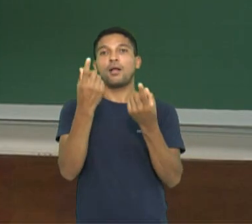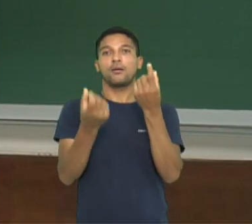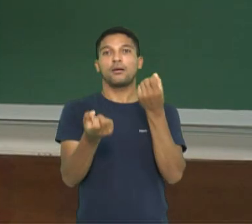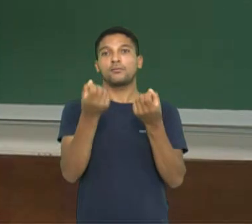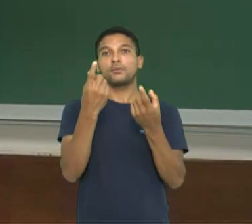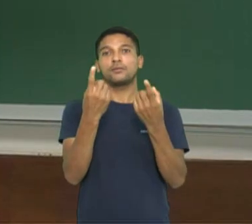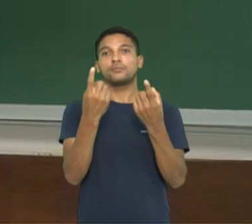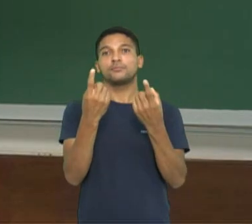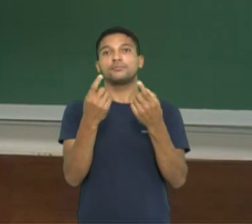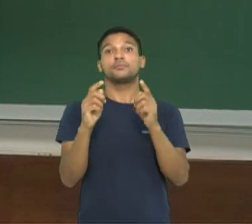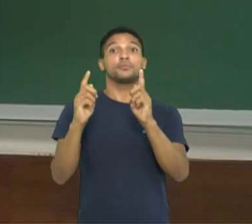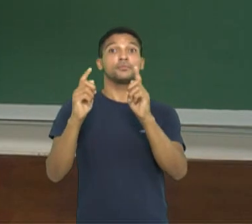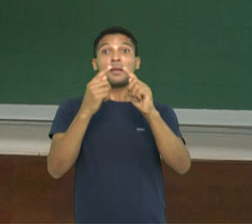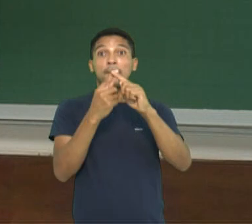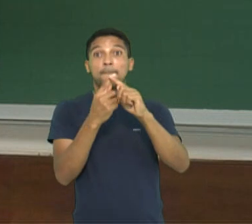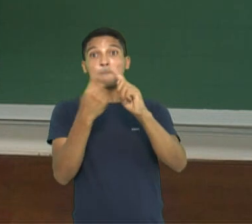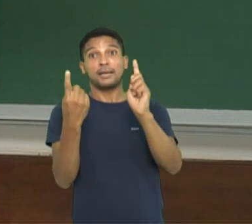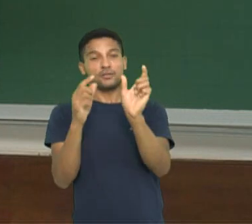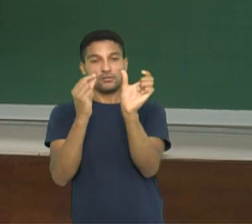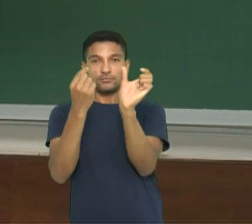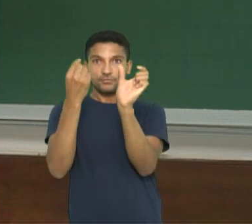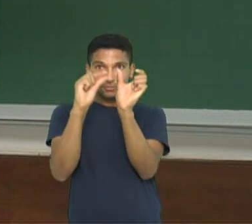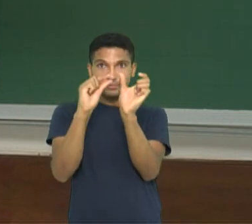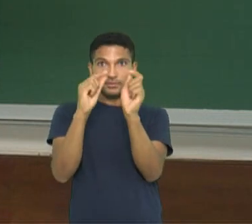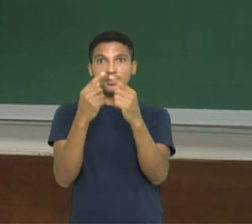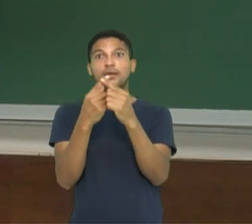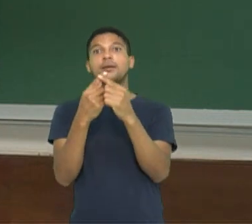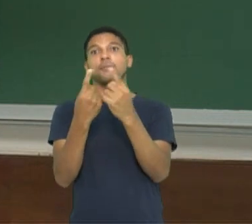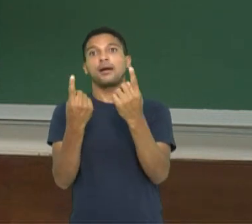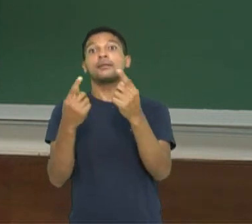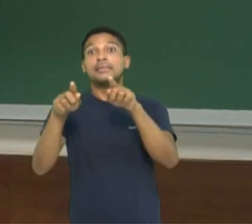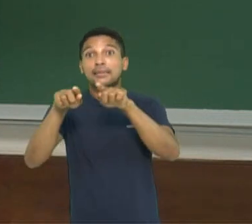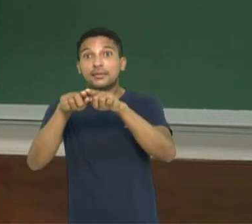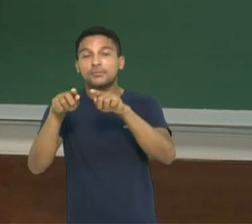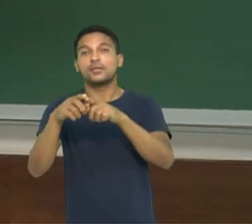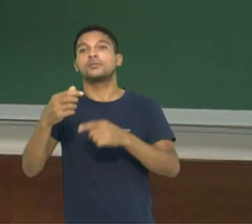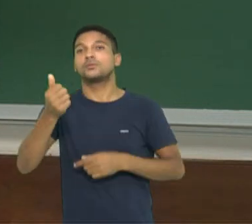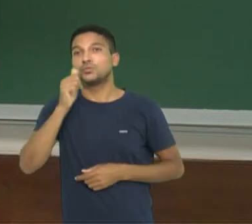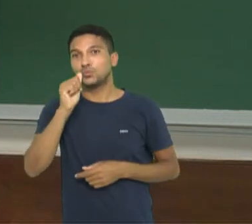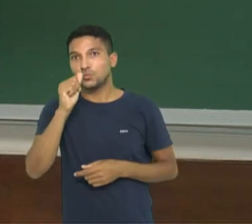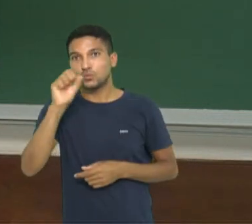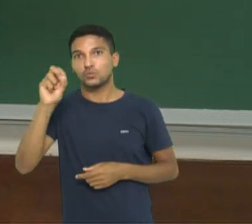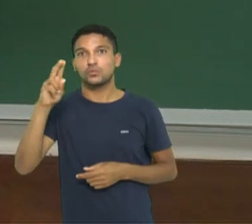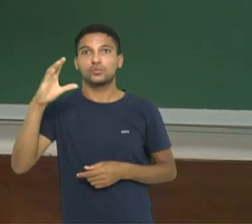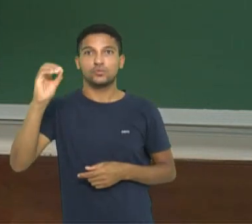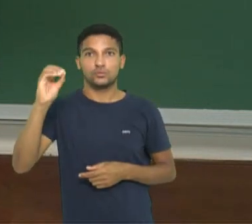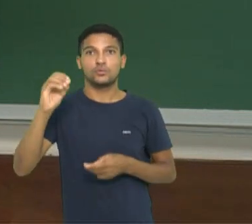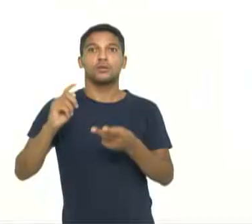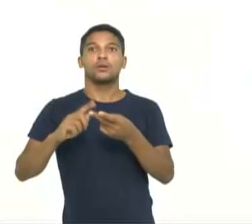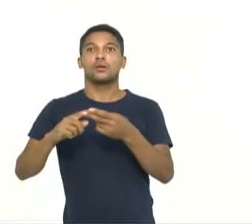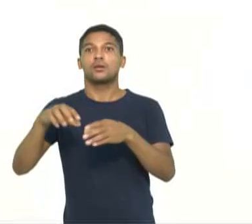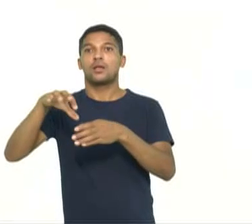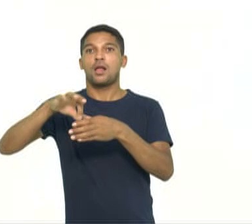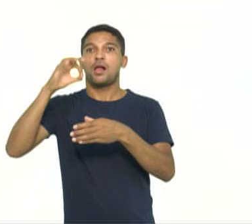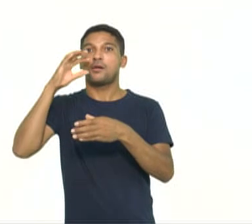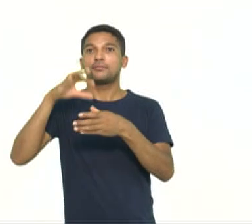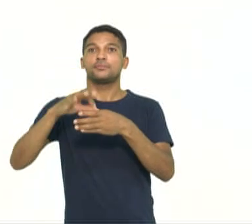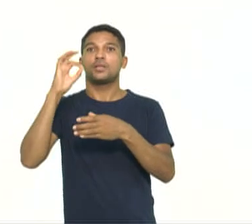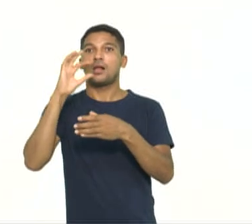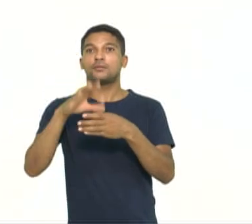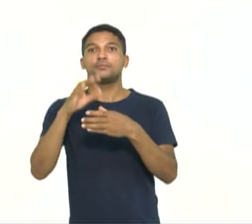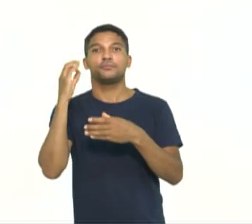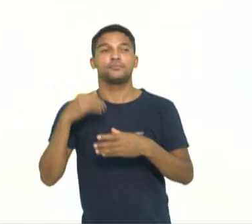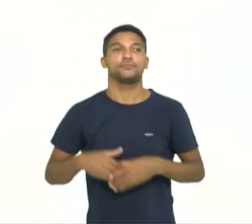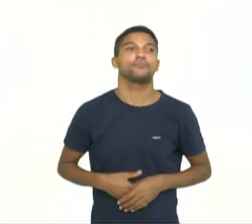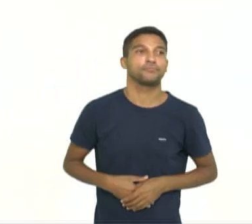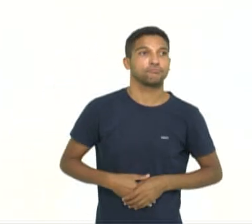filme, mas também tomei suco e comi pipoca. Tudo bem, está correto também, certo? E por fim, não fomos à